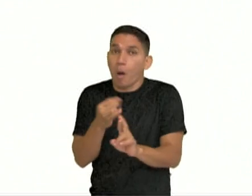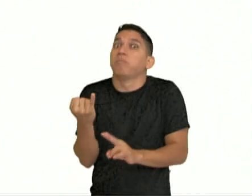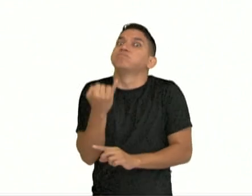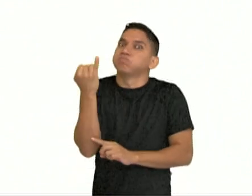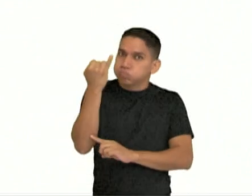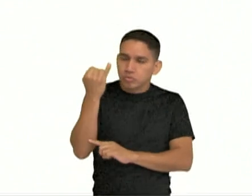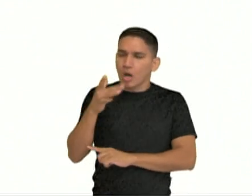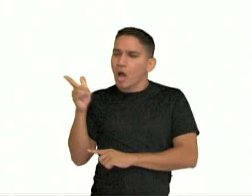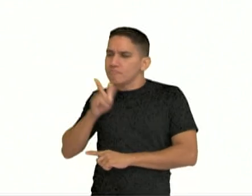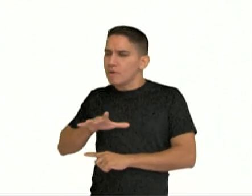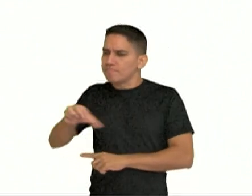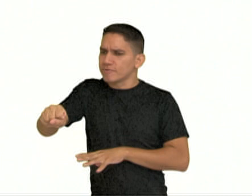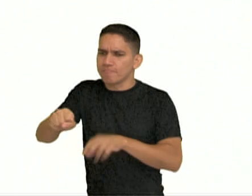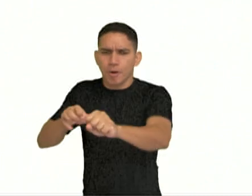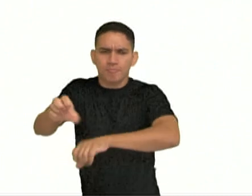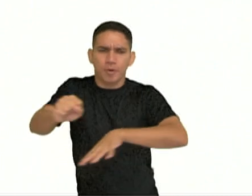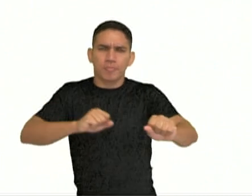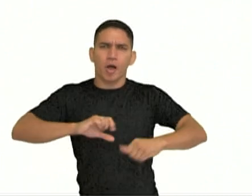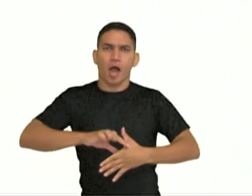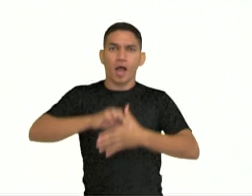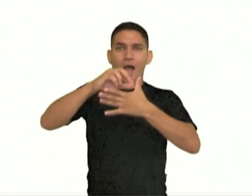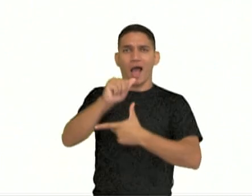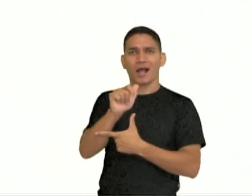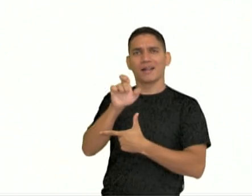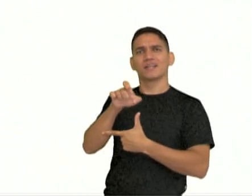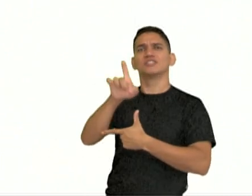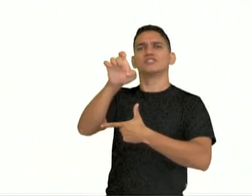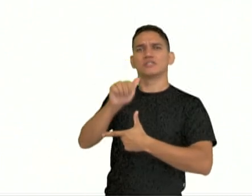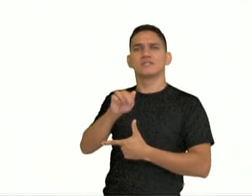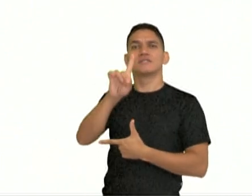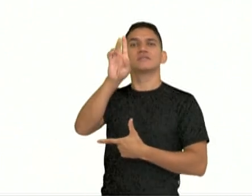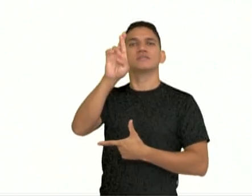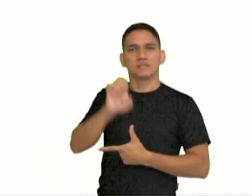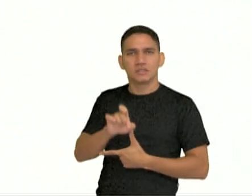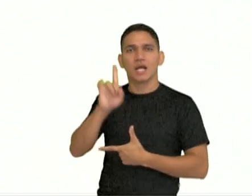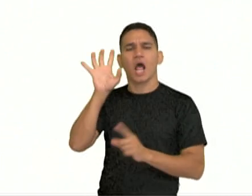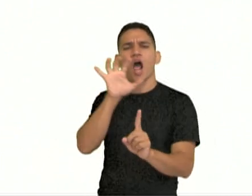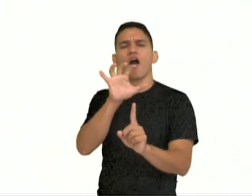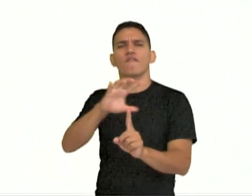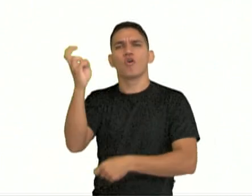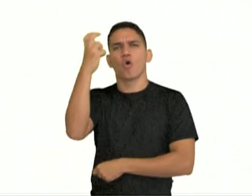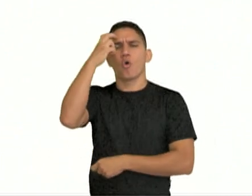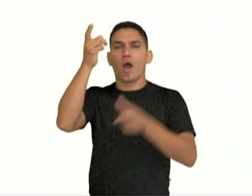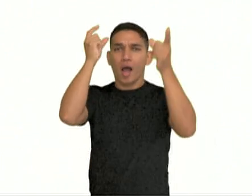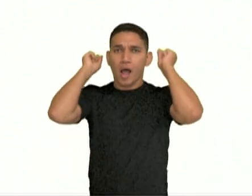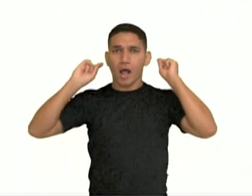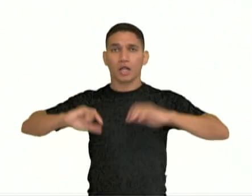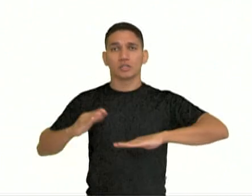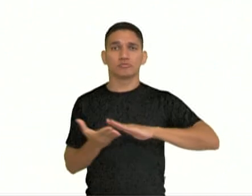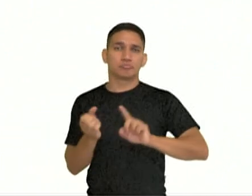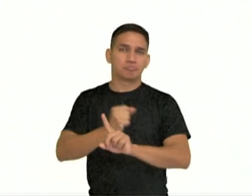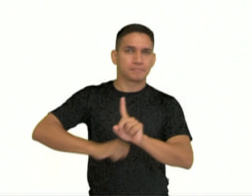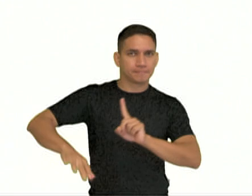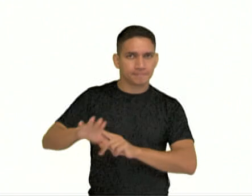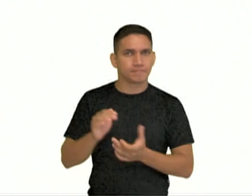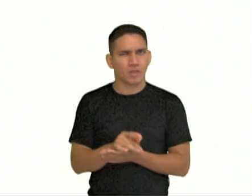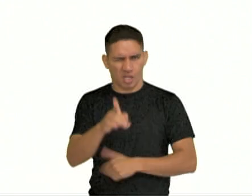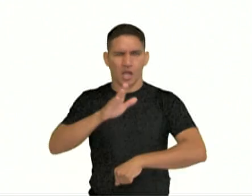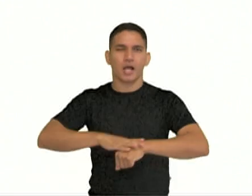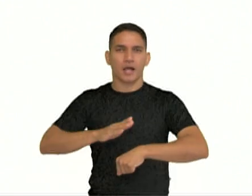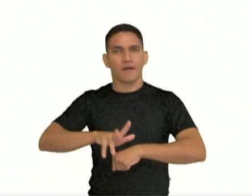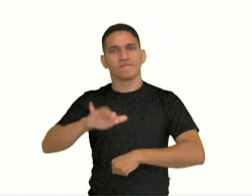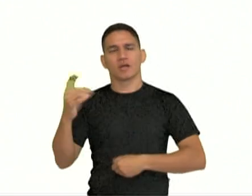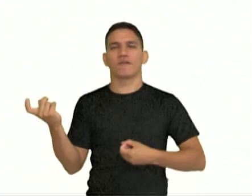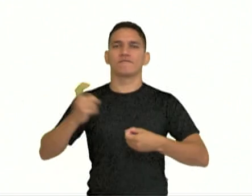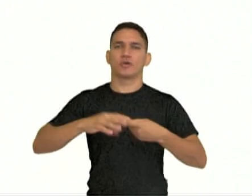das conquistas de Alexandre o Grande com a influência da cultura grega na sociedade contemporânea? Vocês vão ter um tempinho aí para pensar